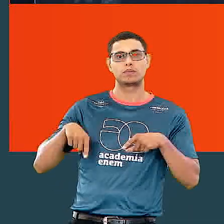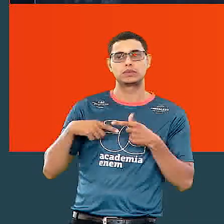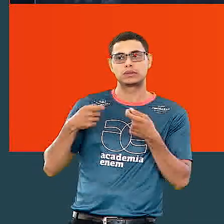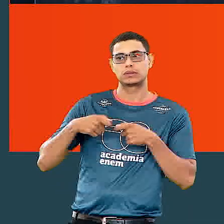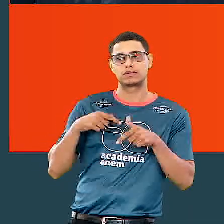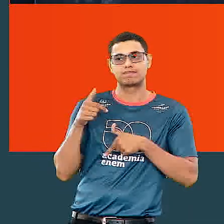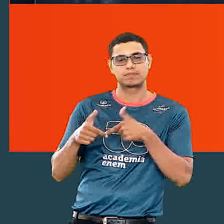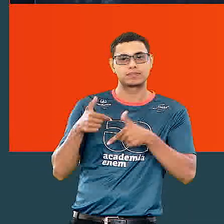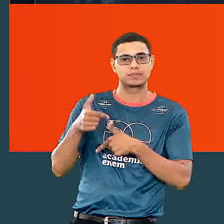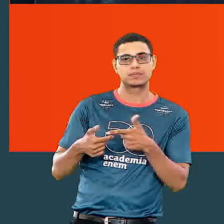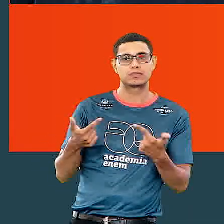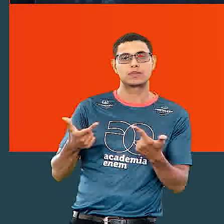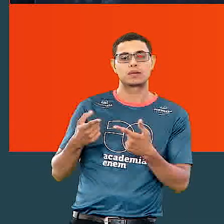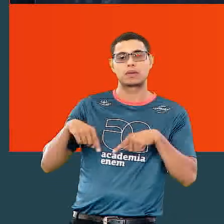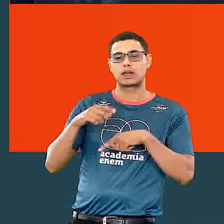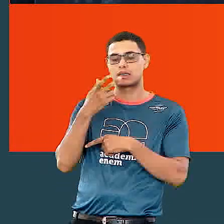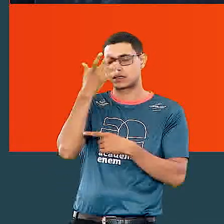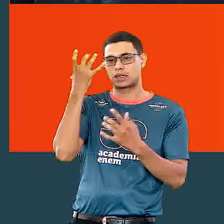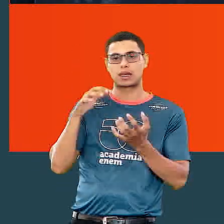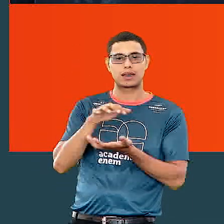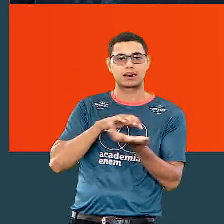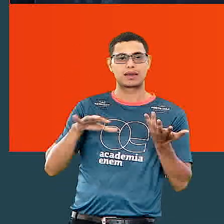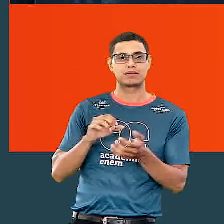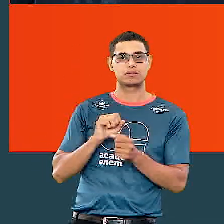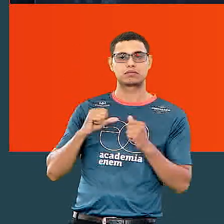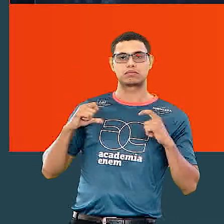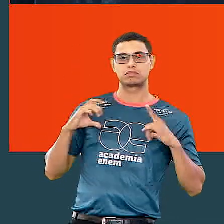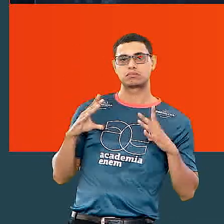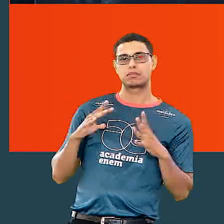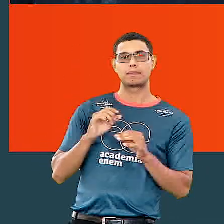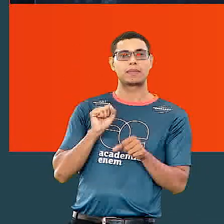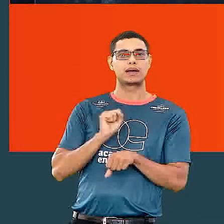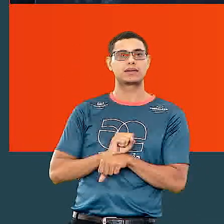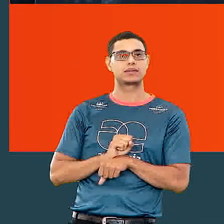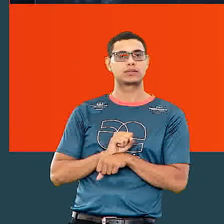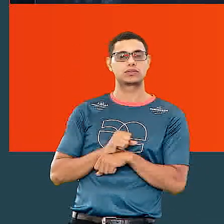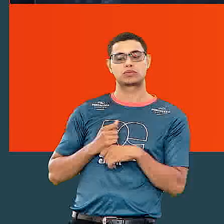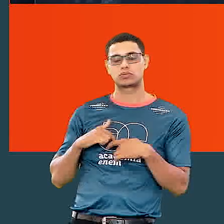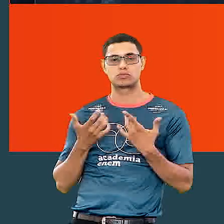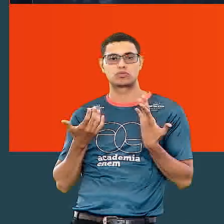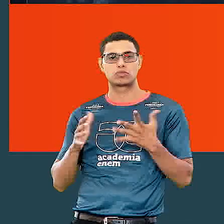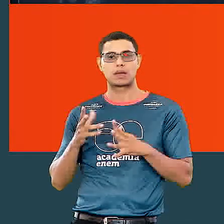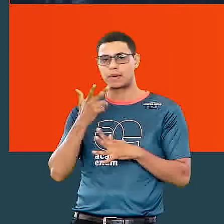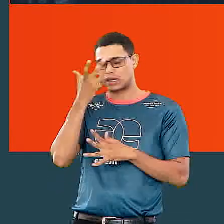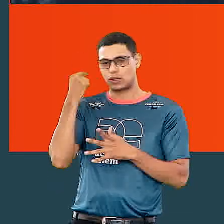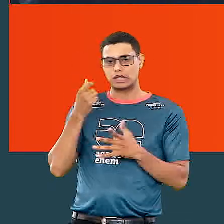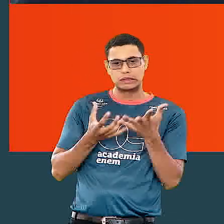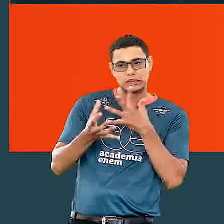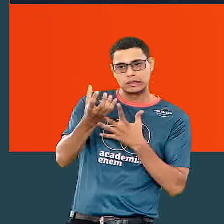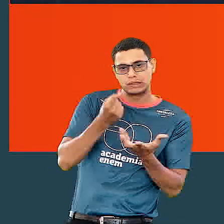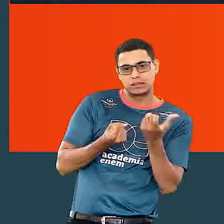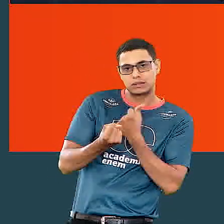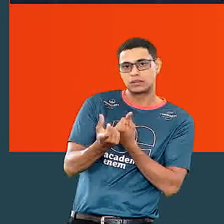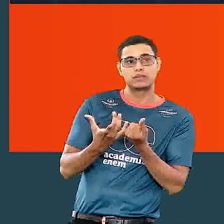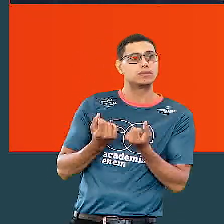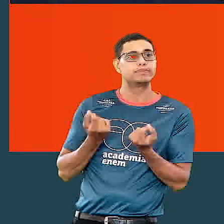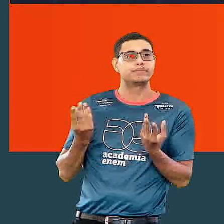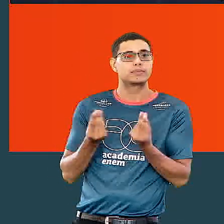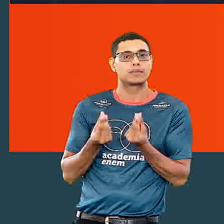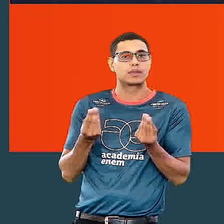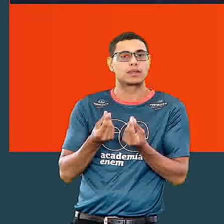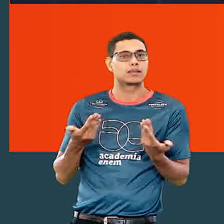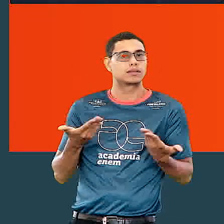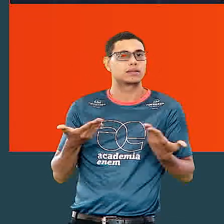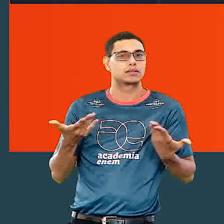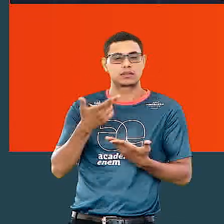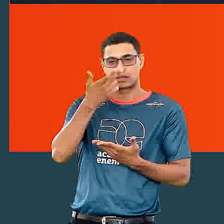desses caras e tal. E os caras fizeram greve. E os caras não querem mais saber de ser explorado facilmente. E agora o que a gente faz? E